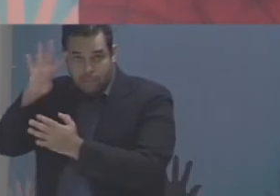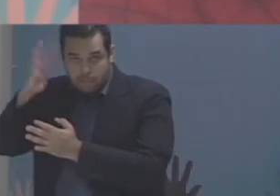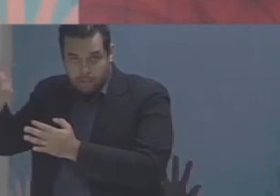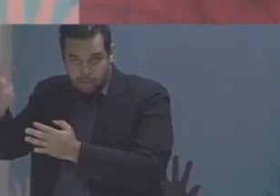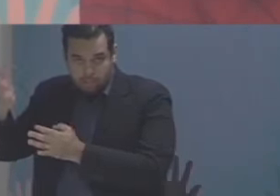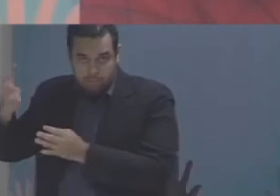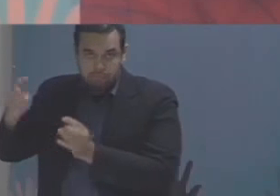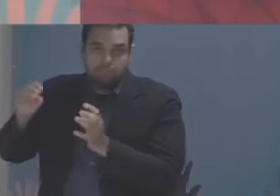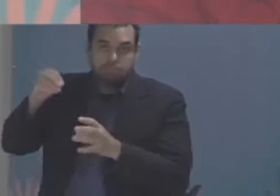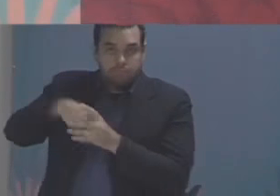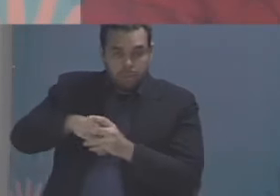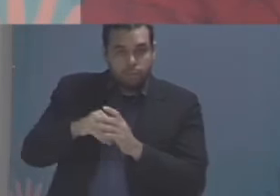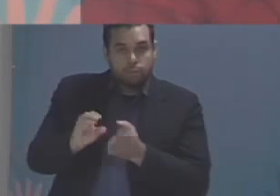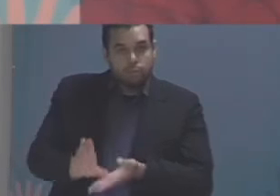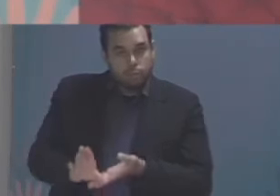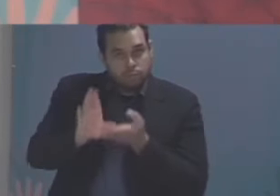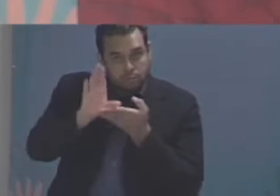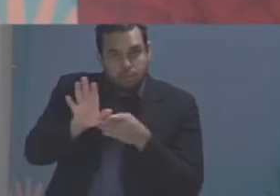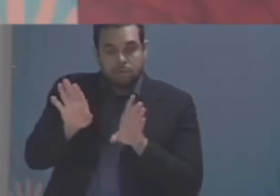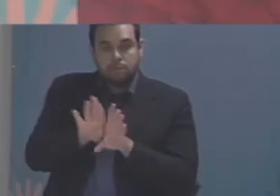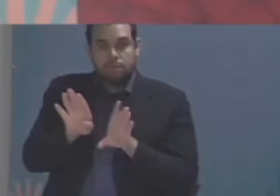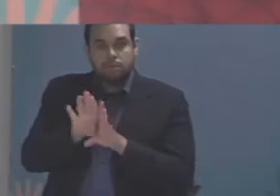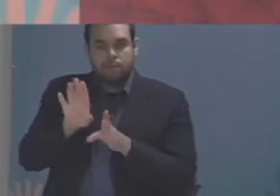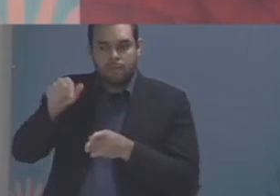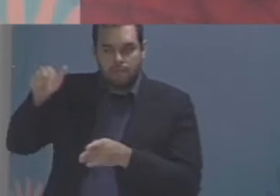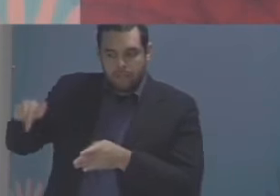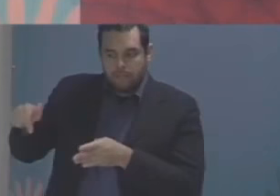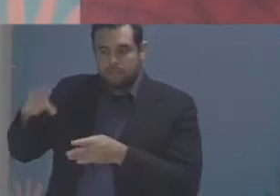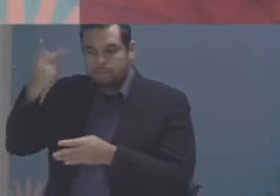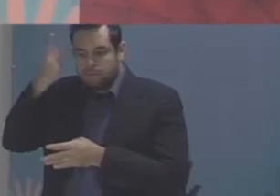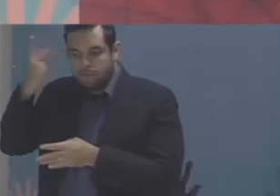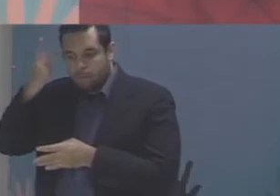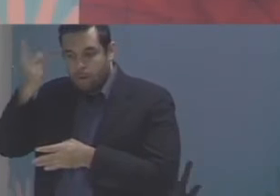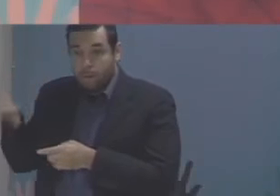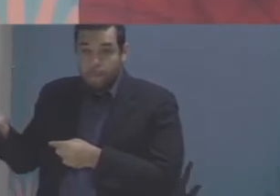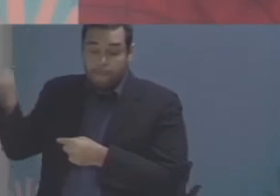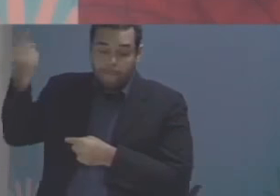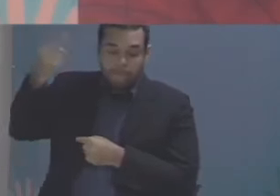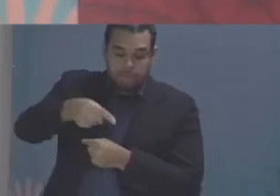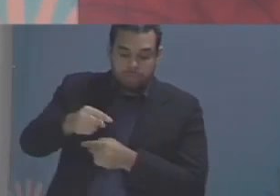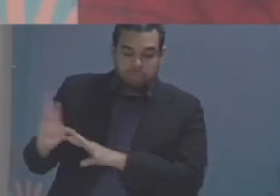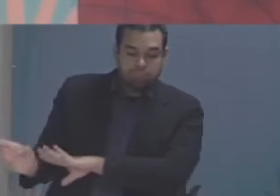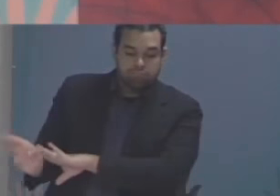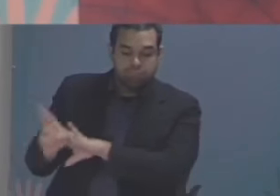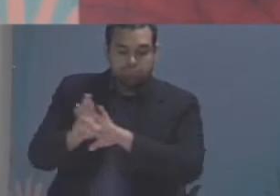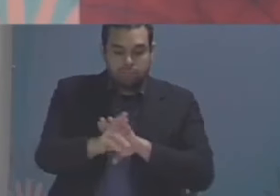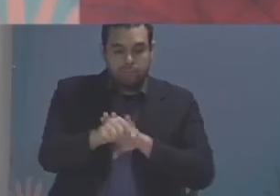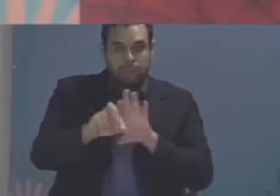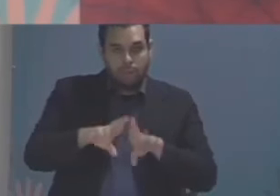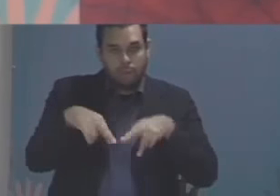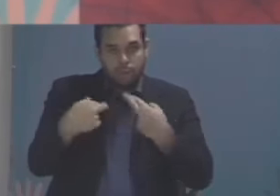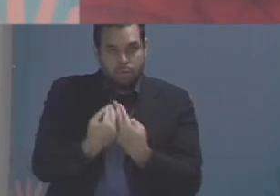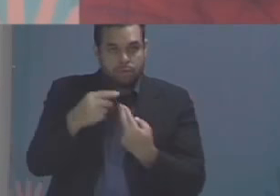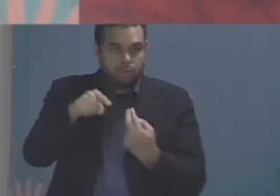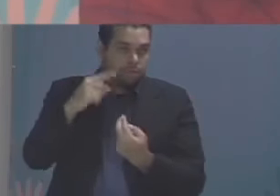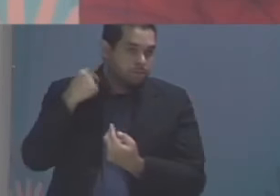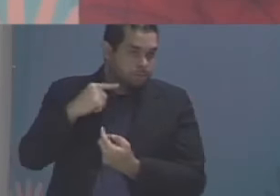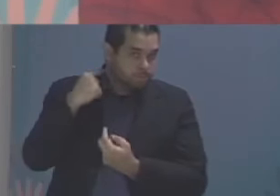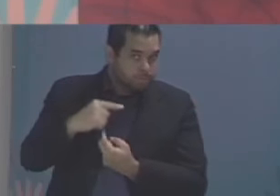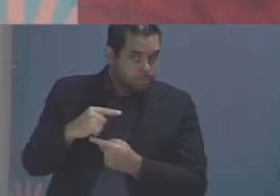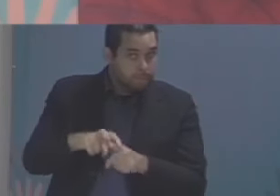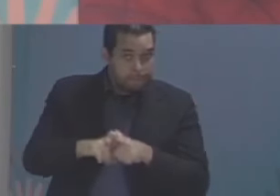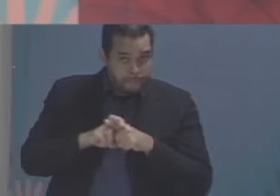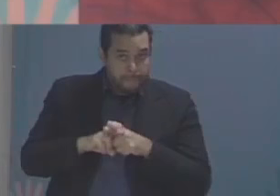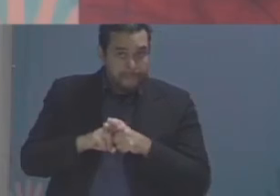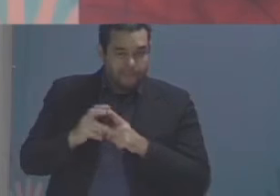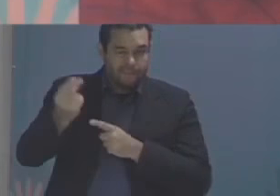no âmbito dos conselhos, inclusive o Conselho de São Paulo mandou representantes para a reunião de Minas Gerais. Ou